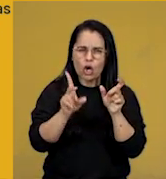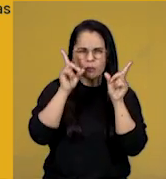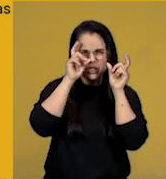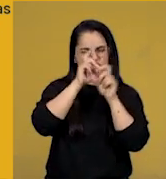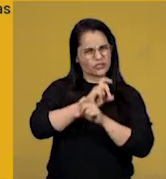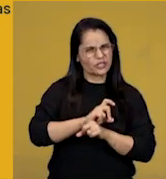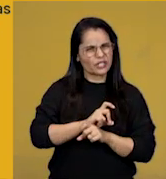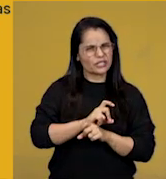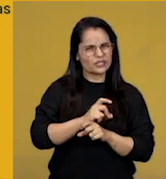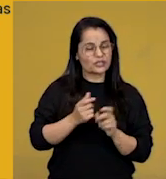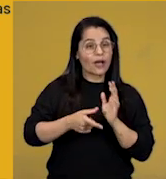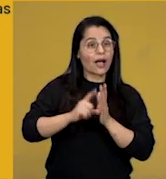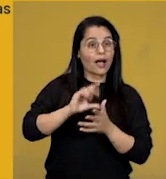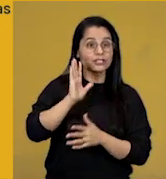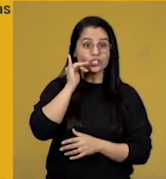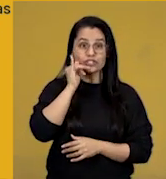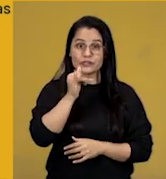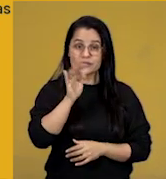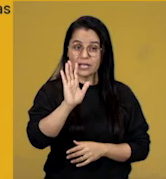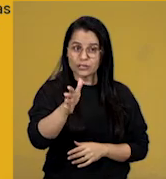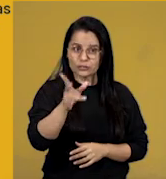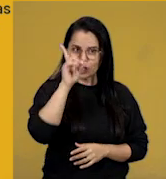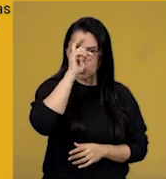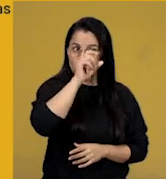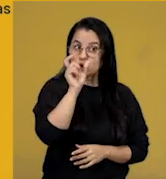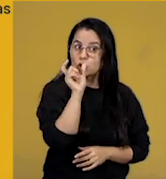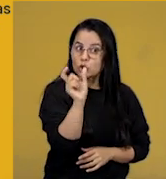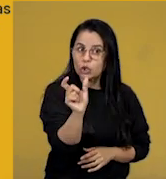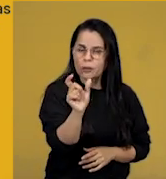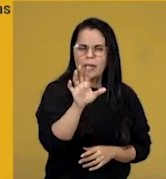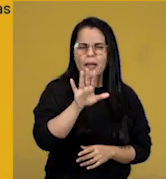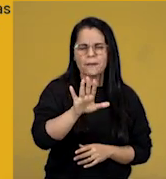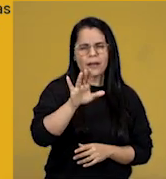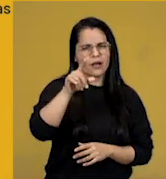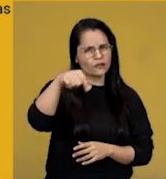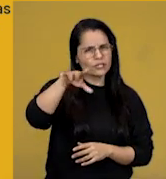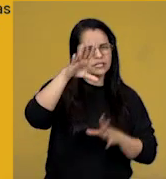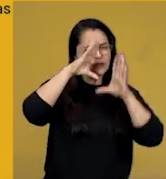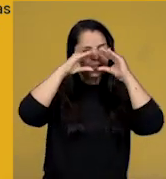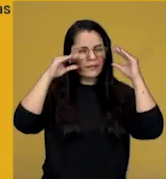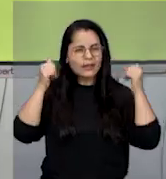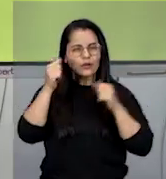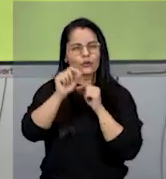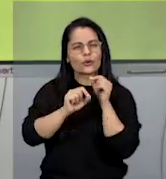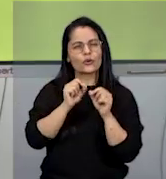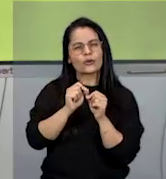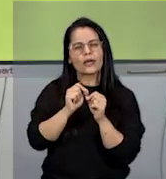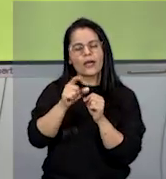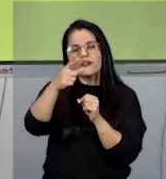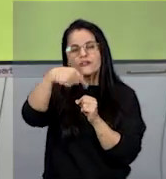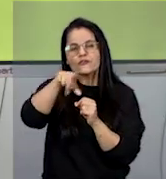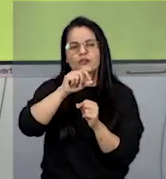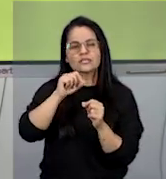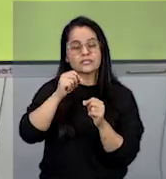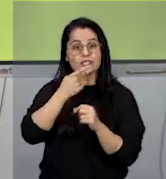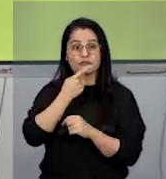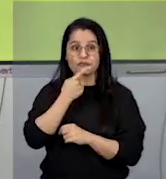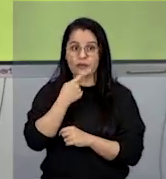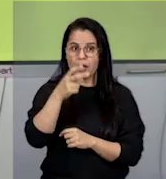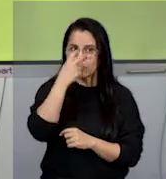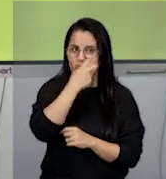inclusive, tinha adiantado para vocês que era difícil o nome, mas vocês podem ficar tranquilos que o que vocês